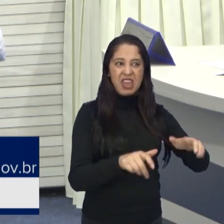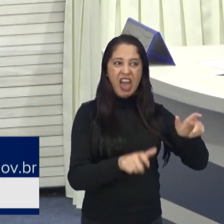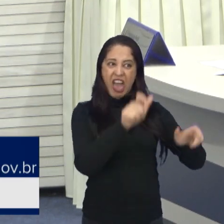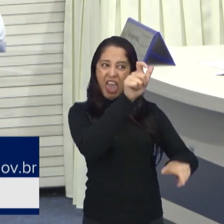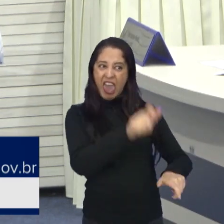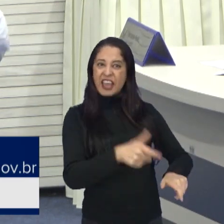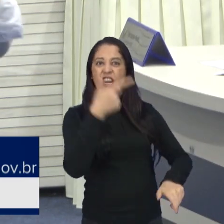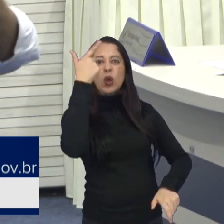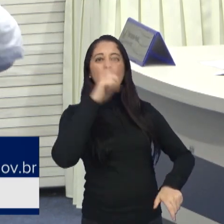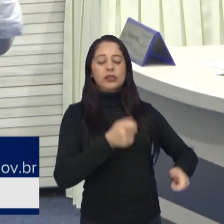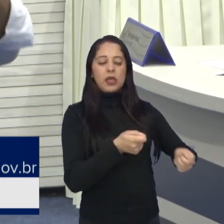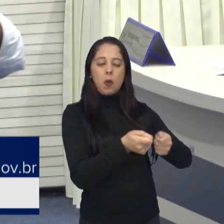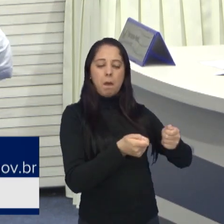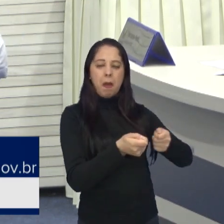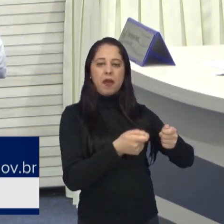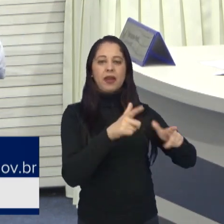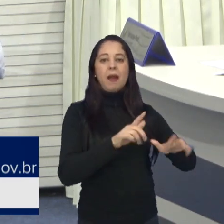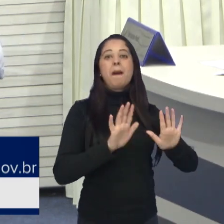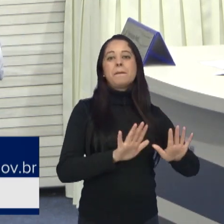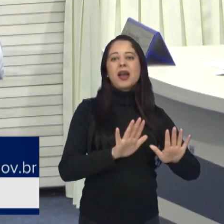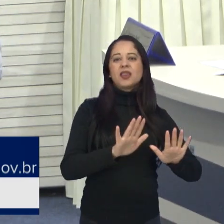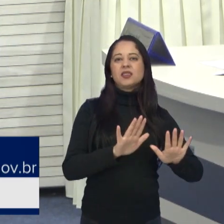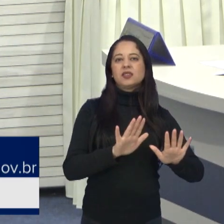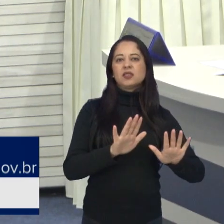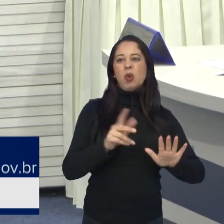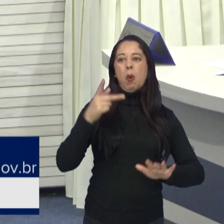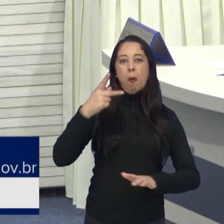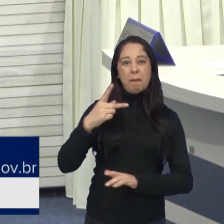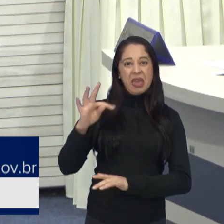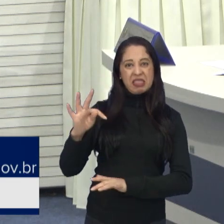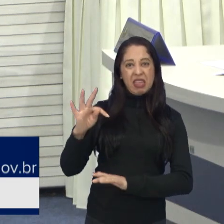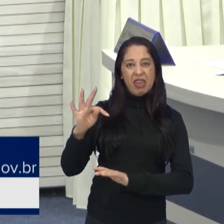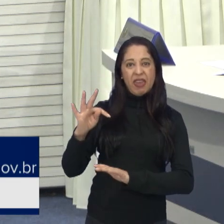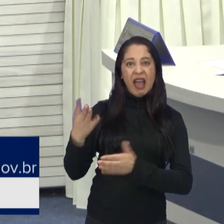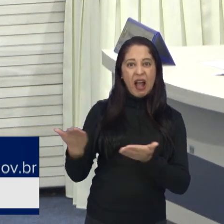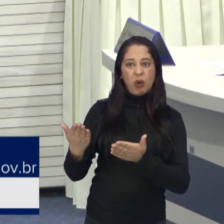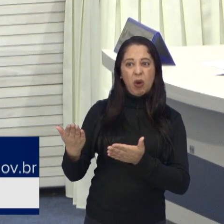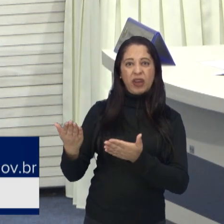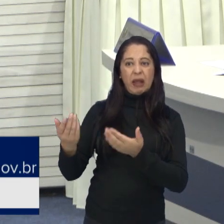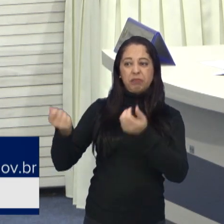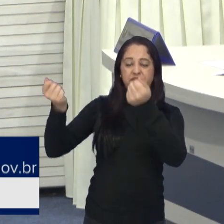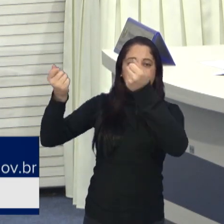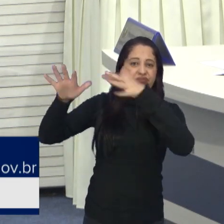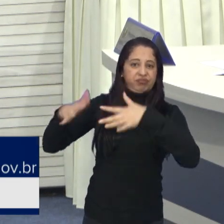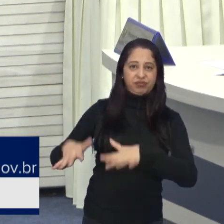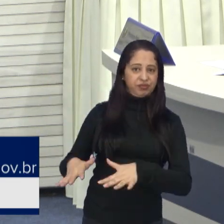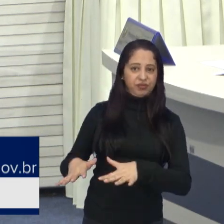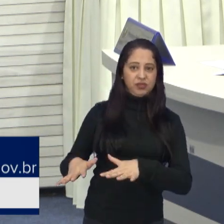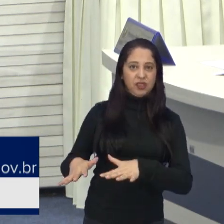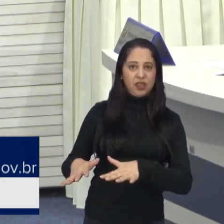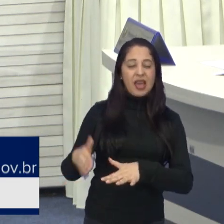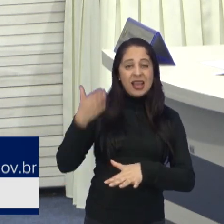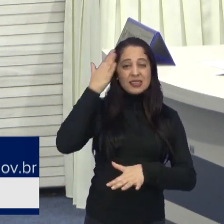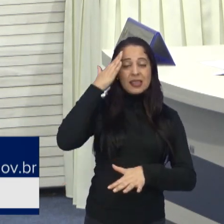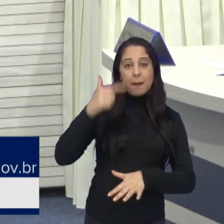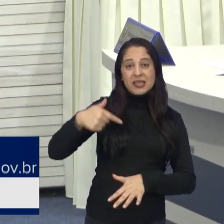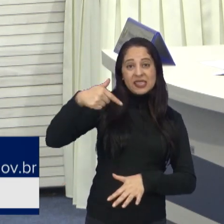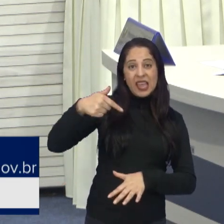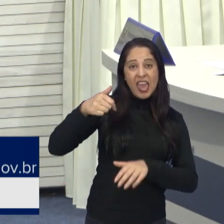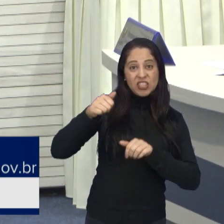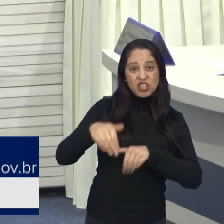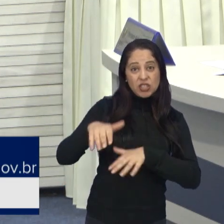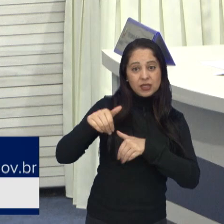Infelizmente o PT entra e começa a desorganizar tudo, não é? Inclusive 7 de setembro, vereadora. Seu presidente vai gastar